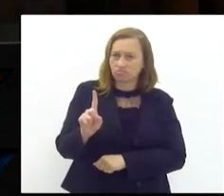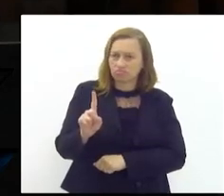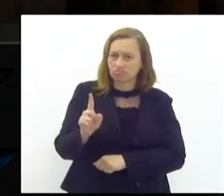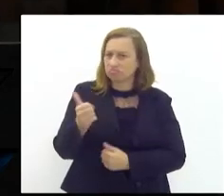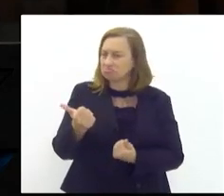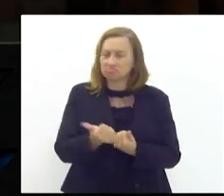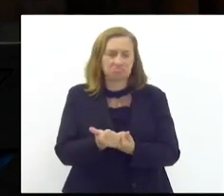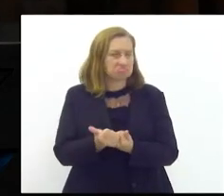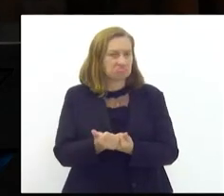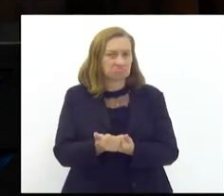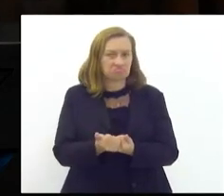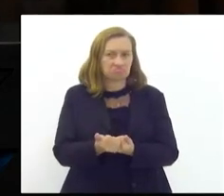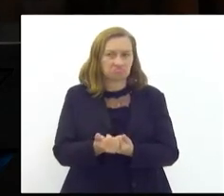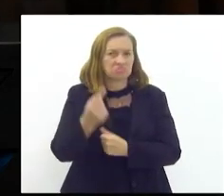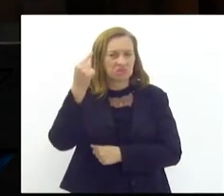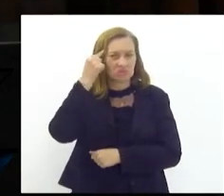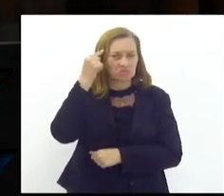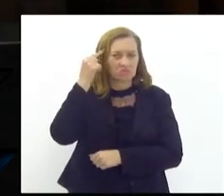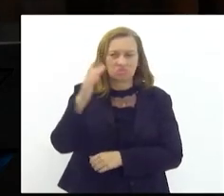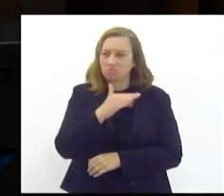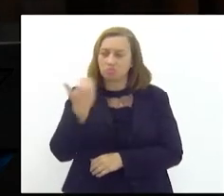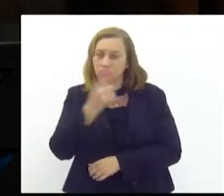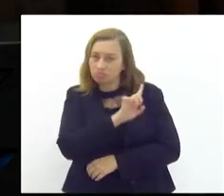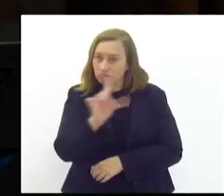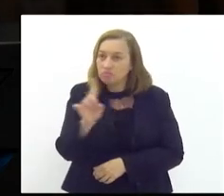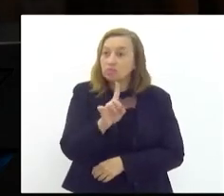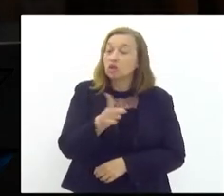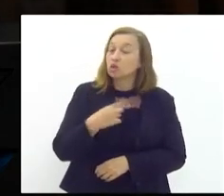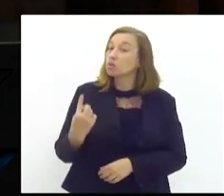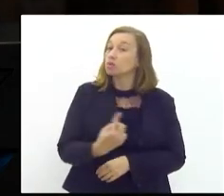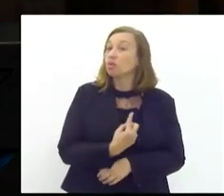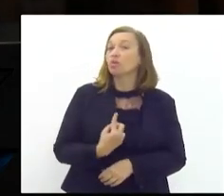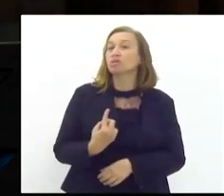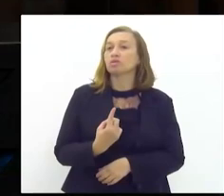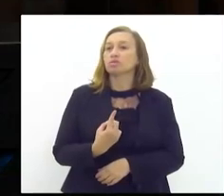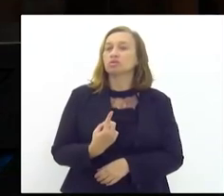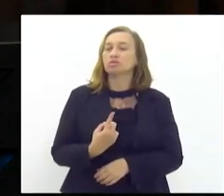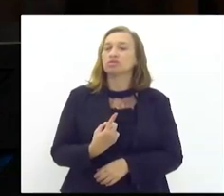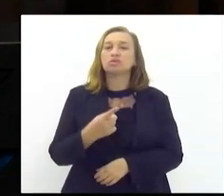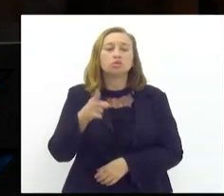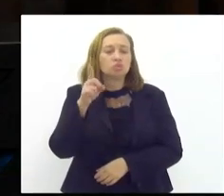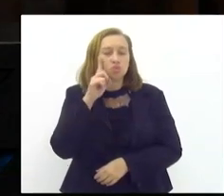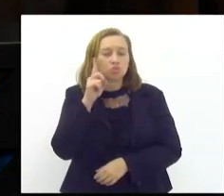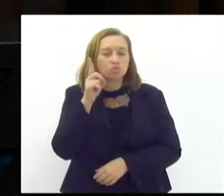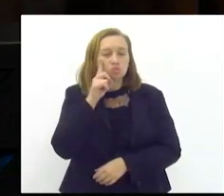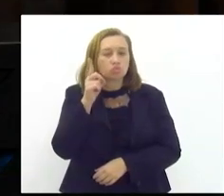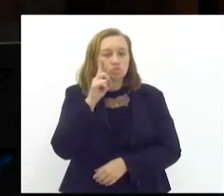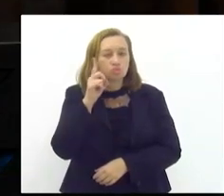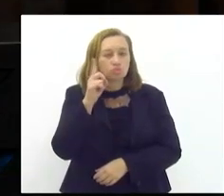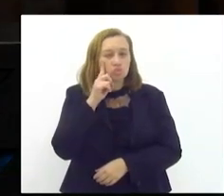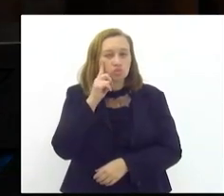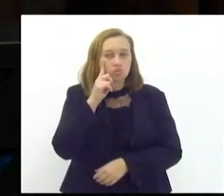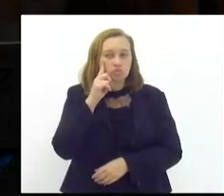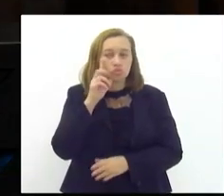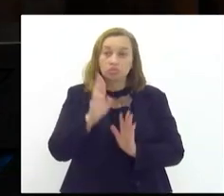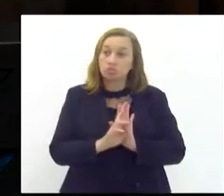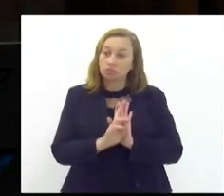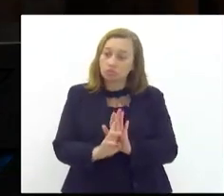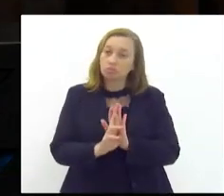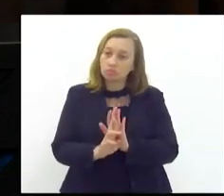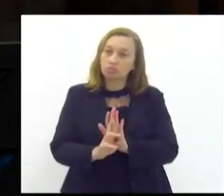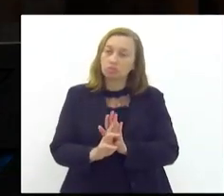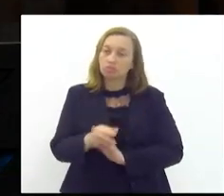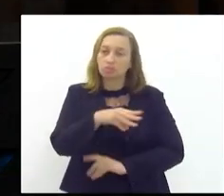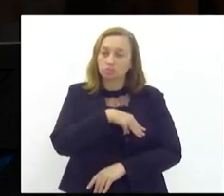apoiar essa lógica de morte e nós estamos constantemente fazendo representações ao